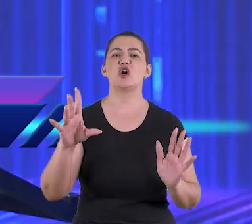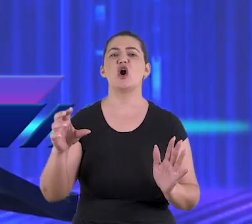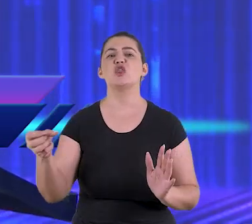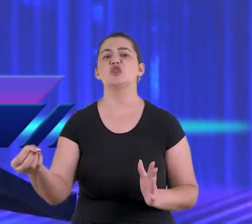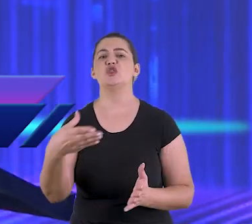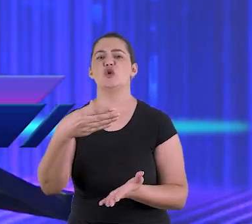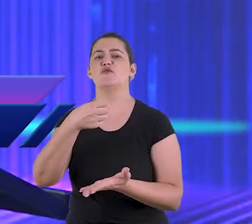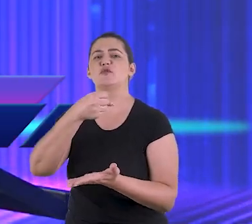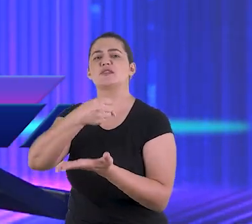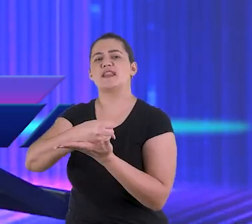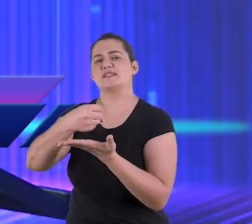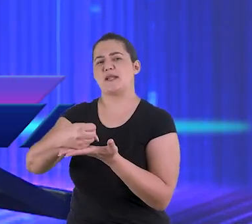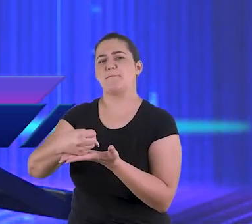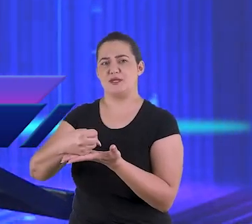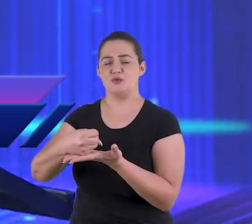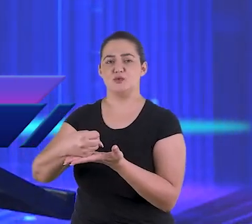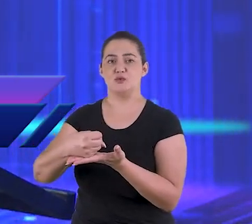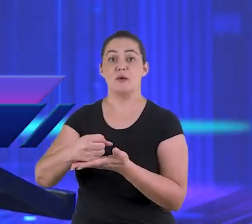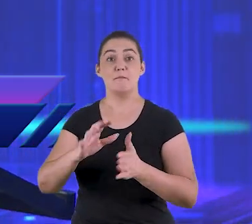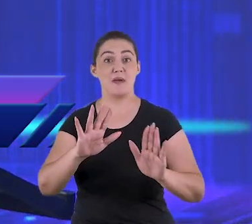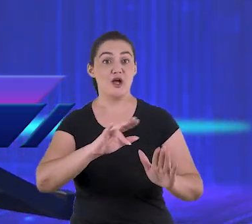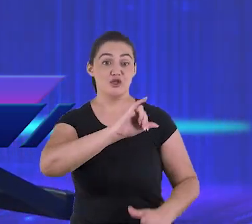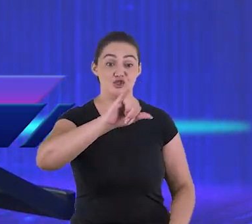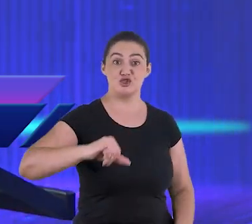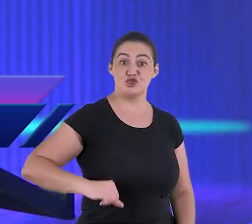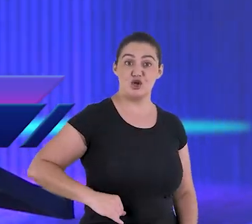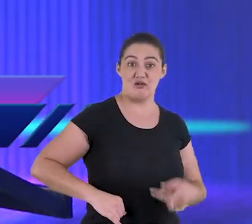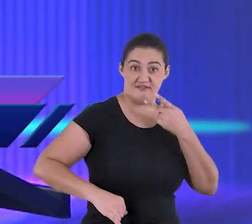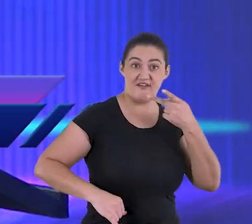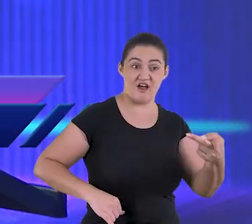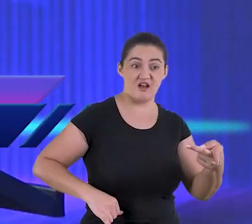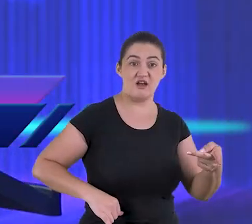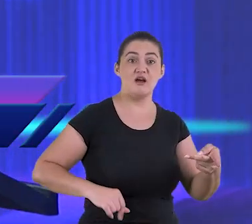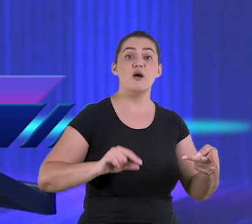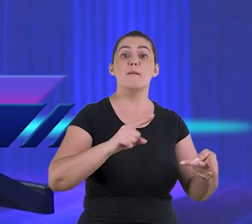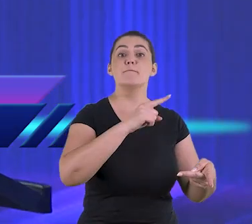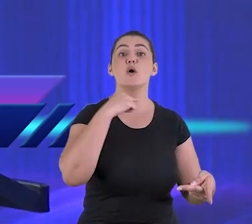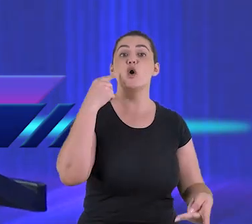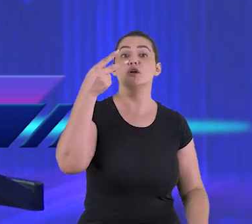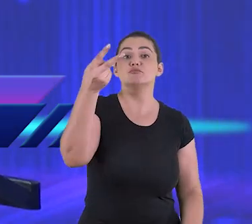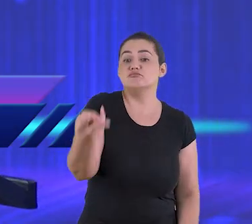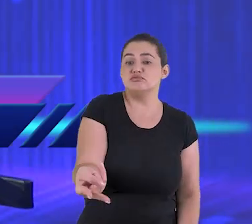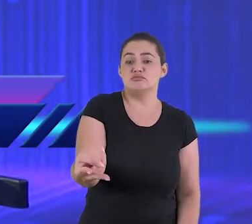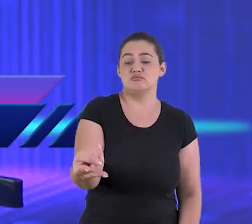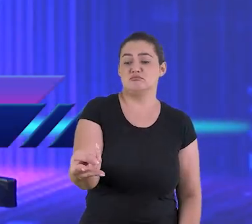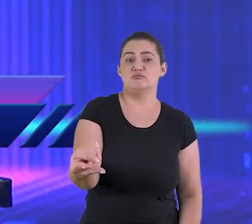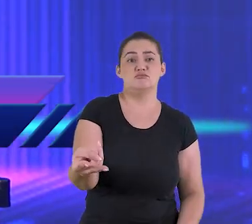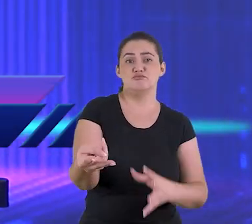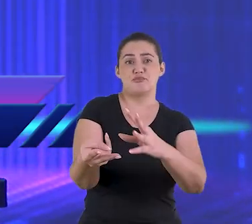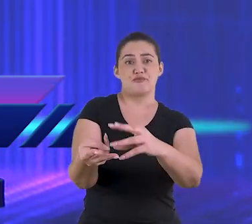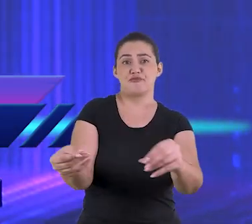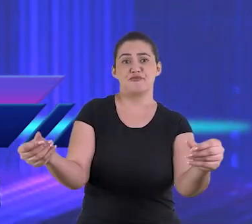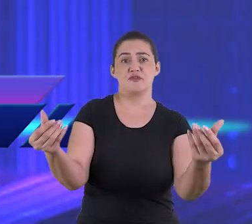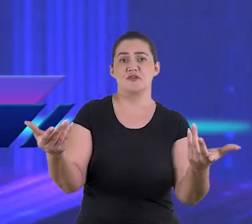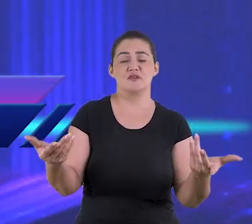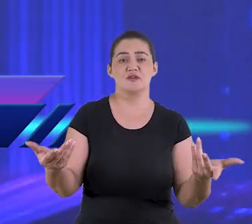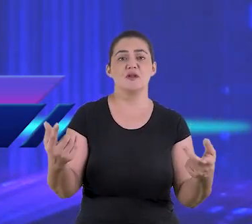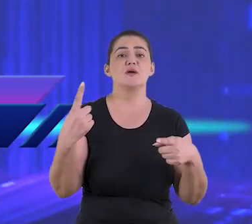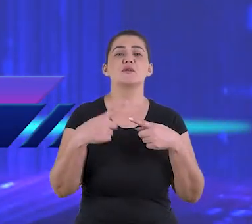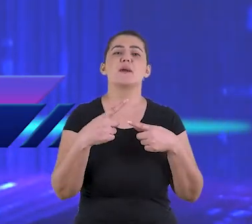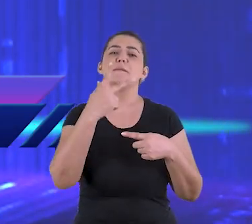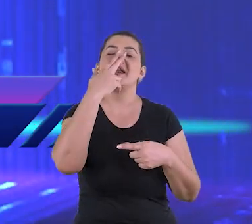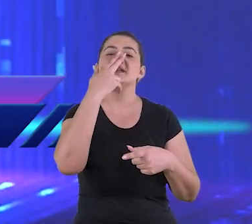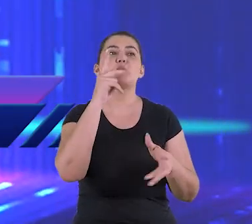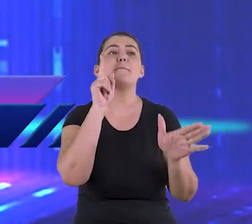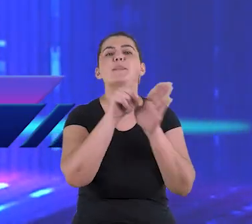ser tratado no Novo Testamento. Mas quando eu vejo Jó dizendo sobre os mortos, ele está fazendo uma pergunta que